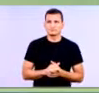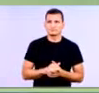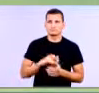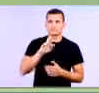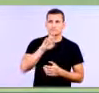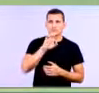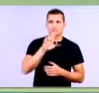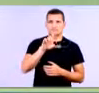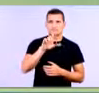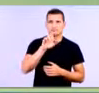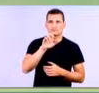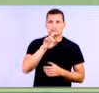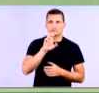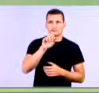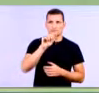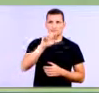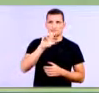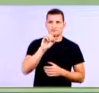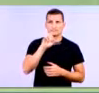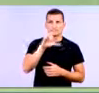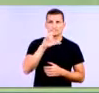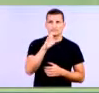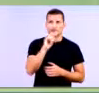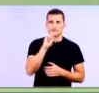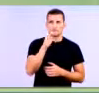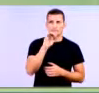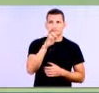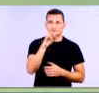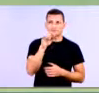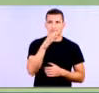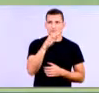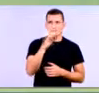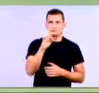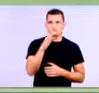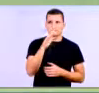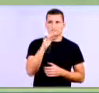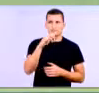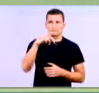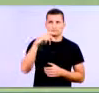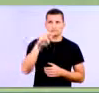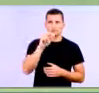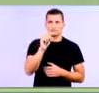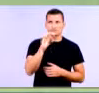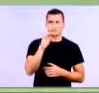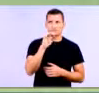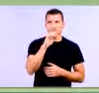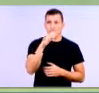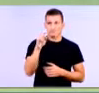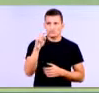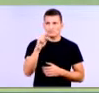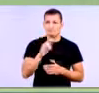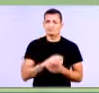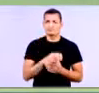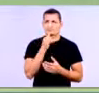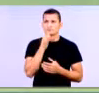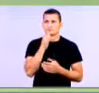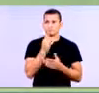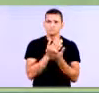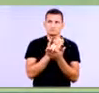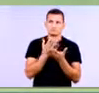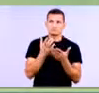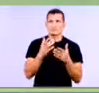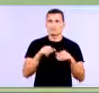Realocação de operações visa desviar a atividade atingida pelo evento que provocou a quebra de segurança para outro